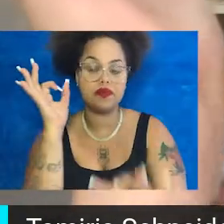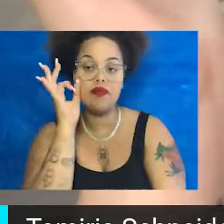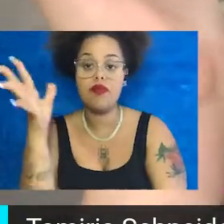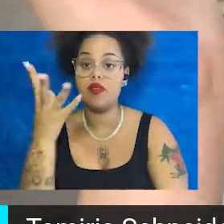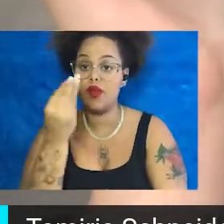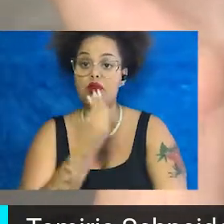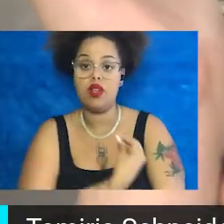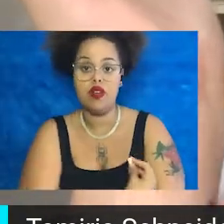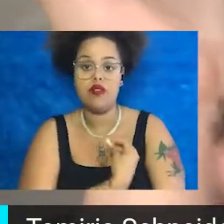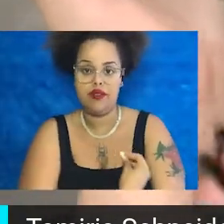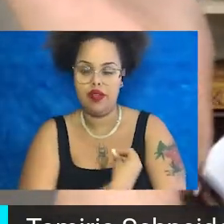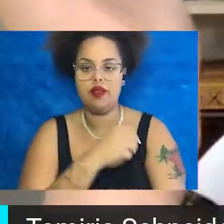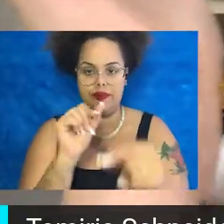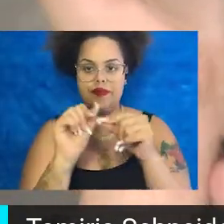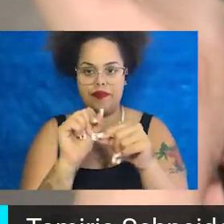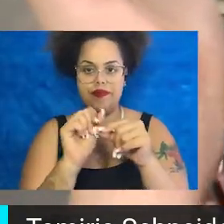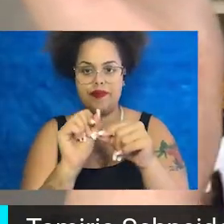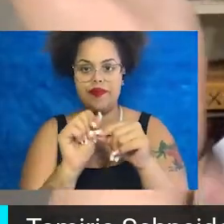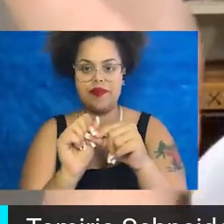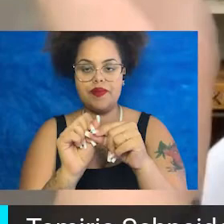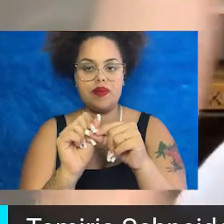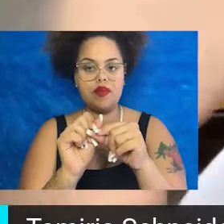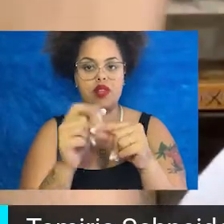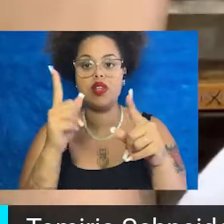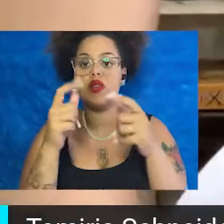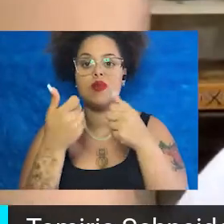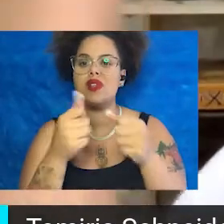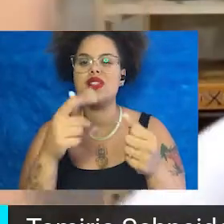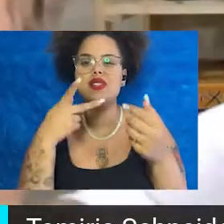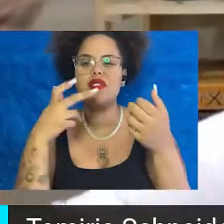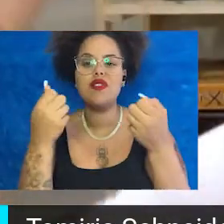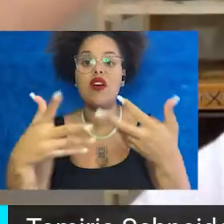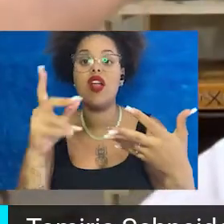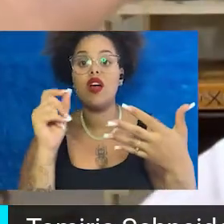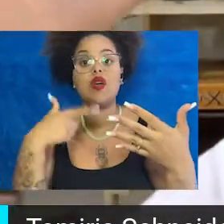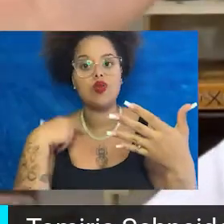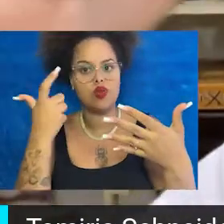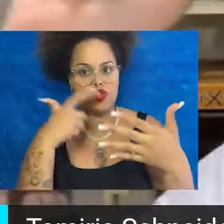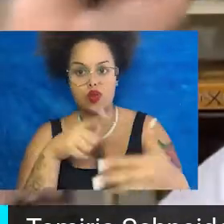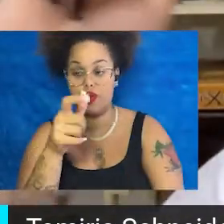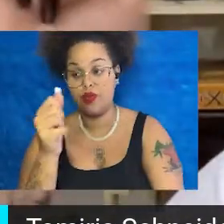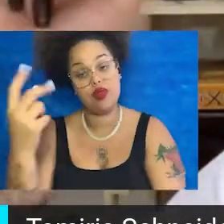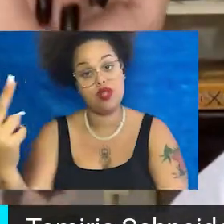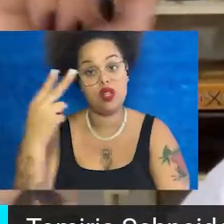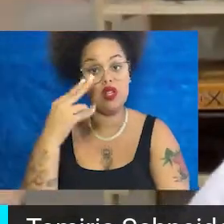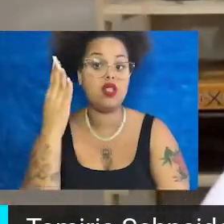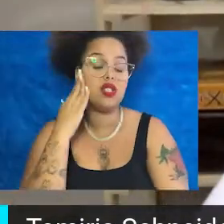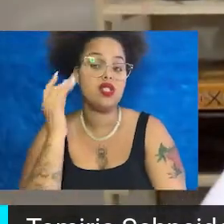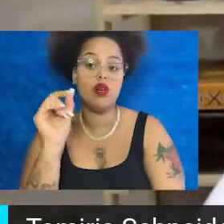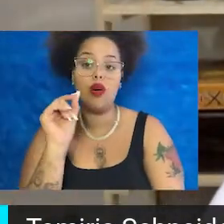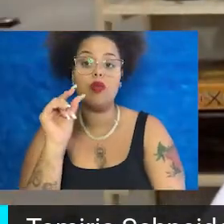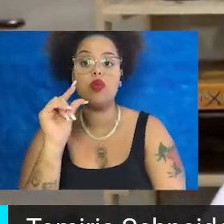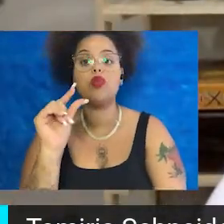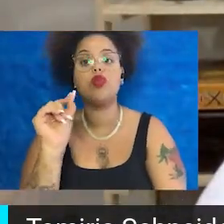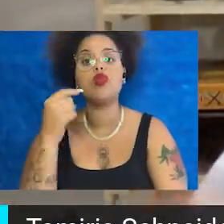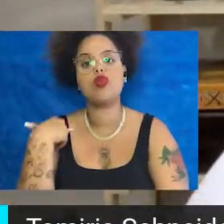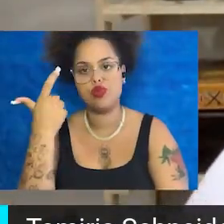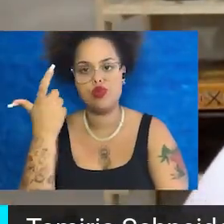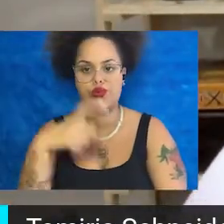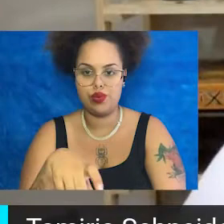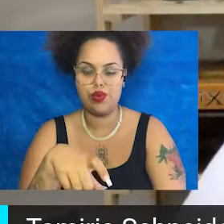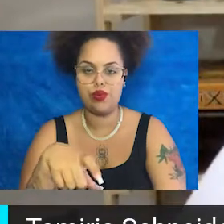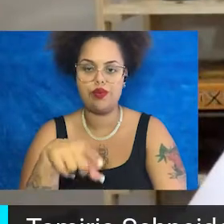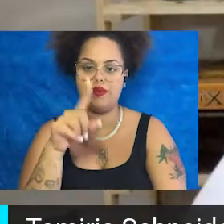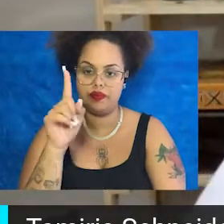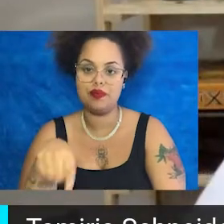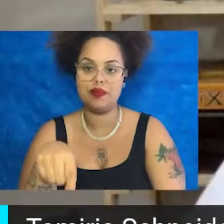a vida quando você faz isso. Eu não preciso falar quem eu sou, você pode olhar aqui e você sabe um pouco do que eu sou, sabe?